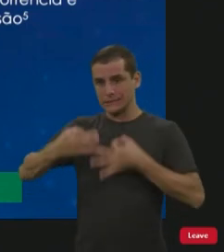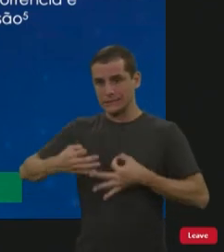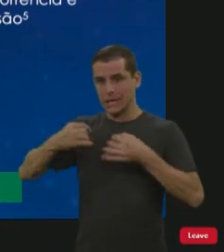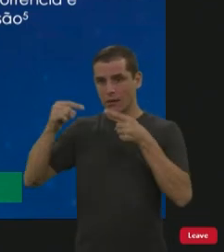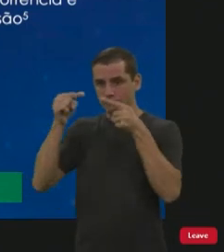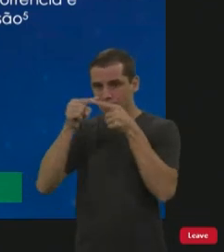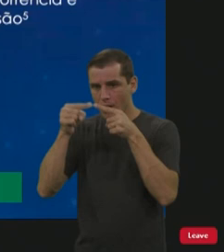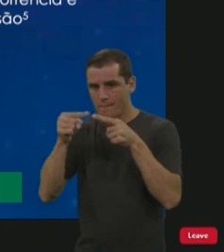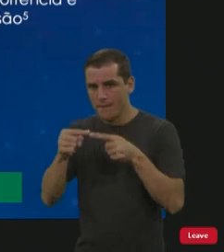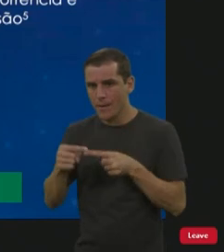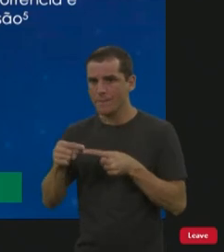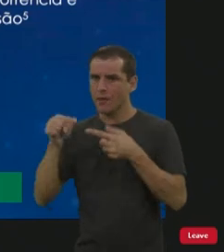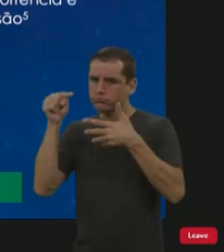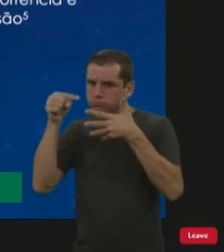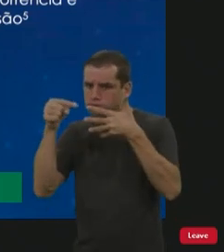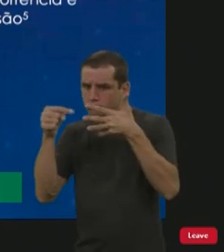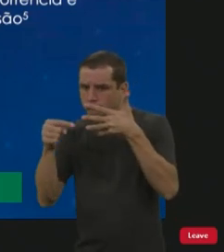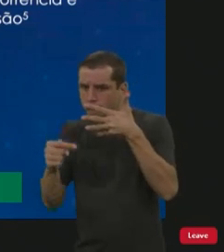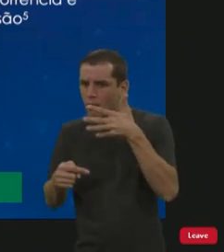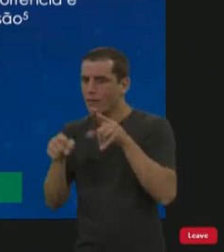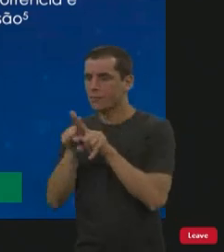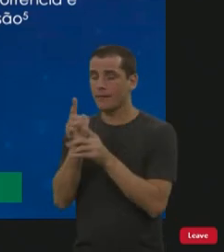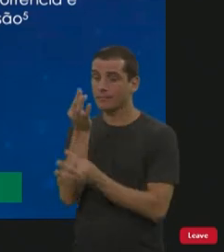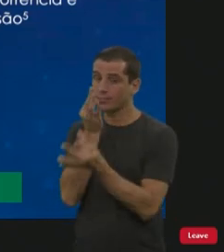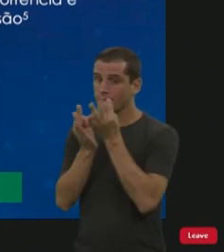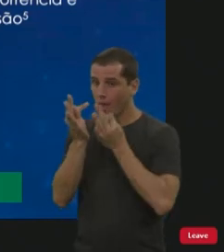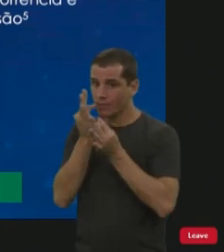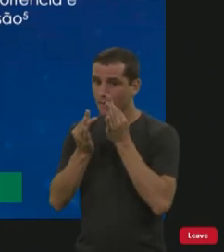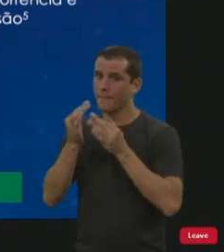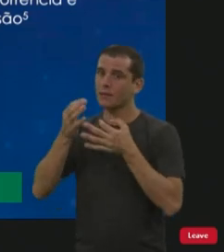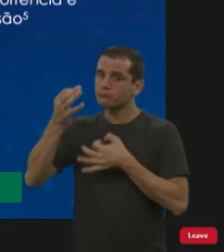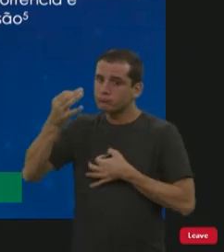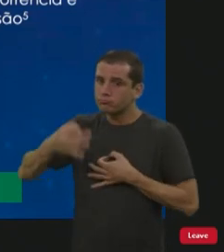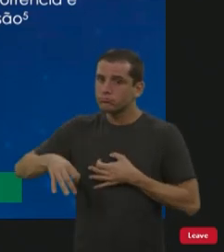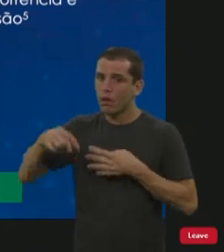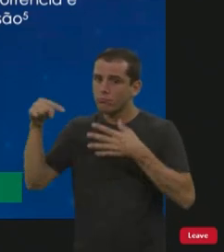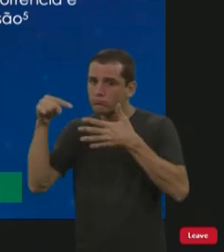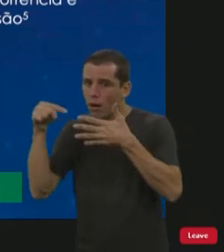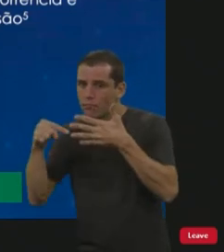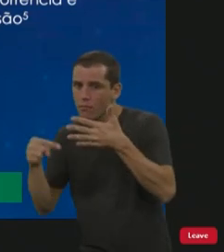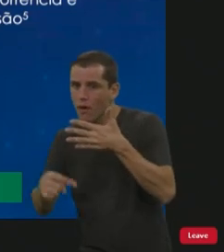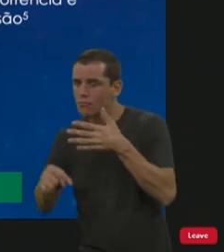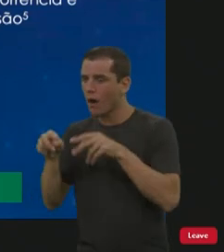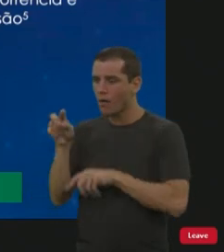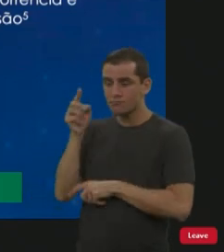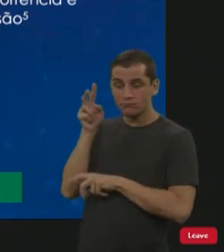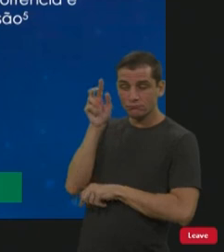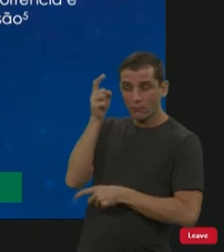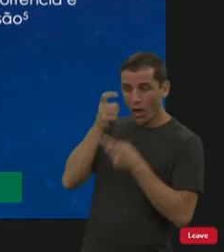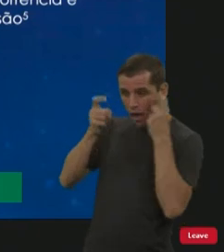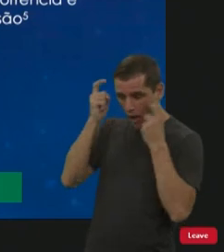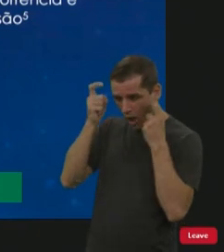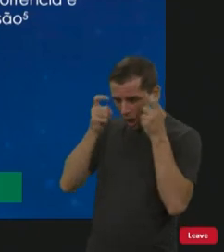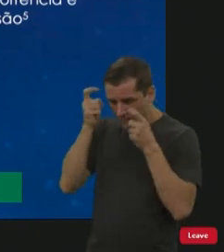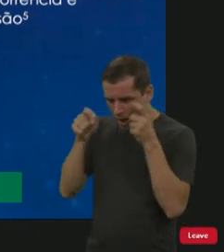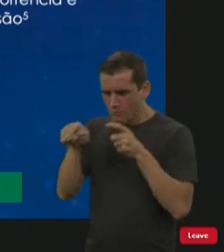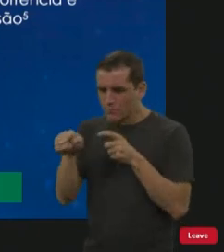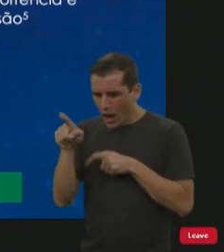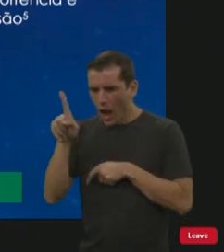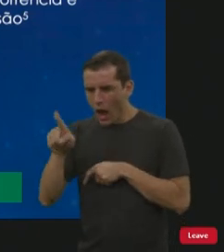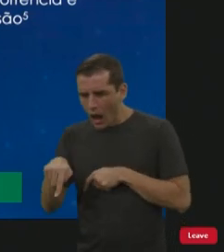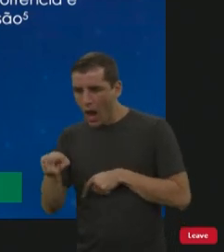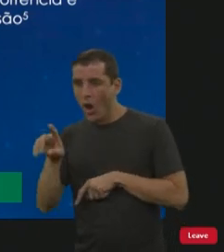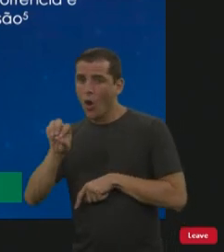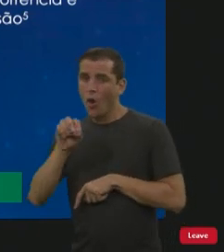sempre fazendo seu tratamento adequadamente, preocupado se ele está doente ou não, se ele está com quadro infeccioso ou não,